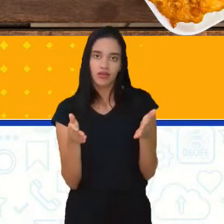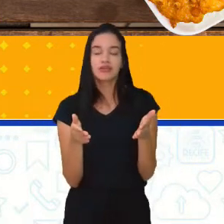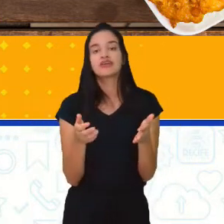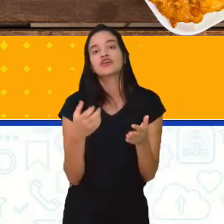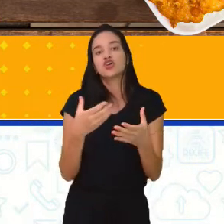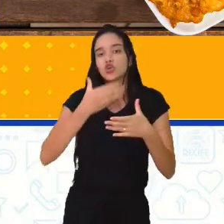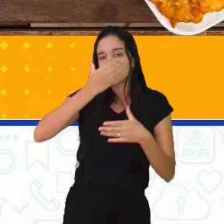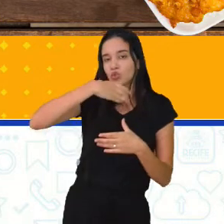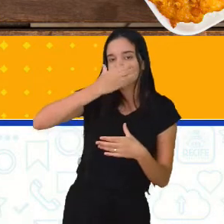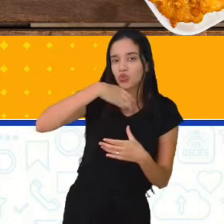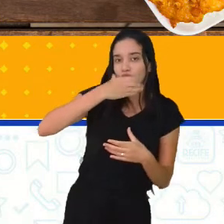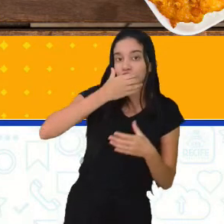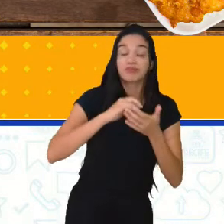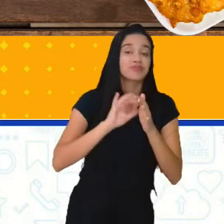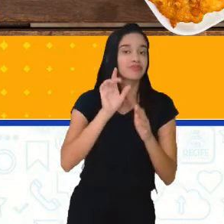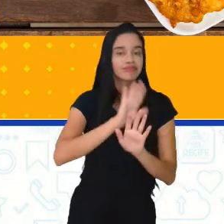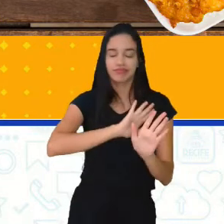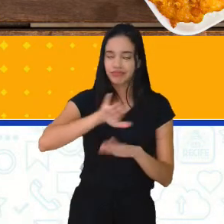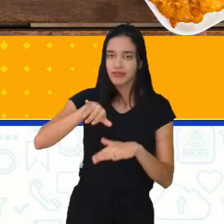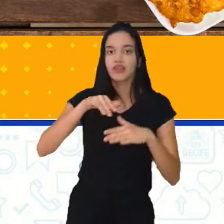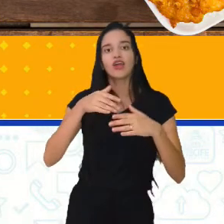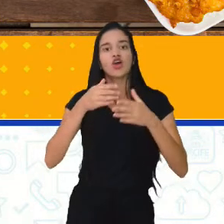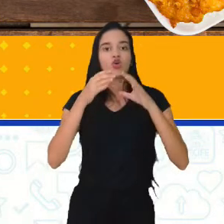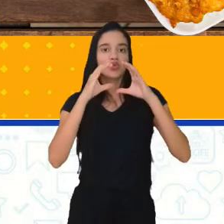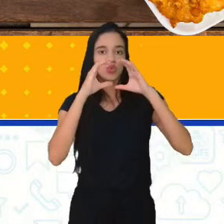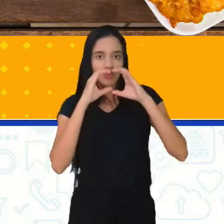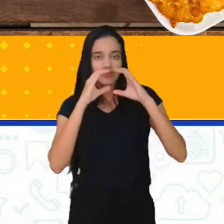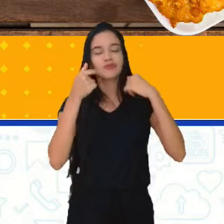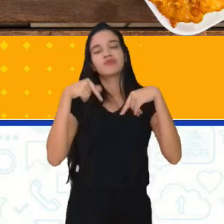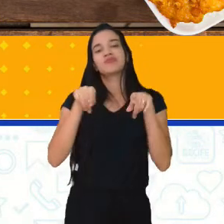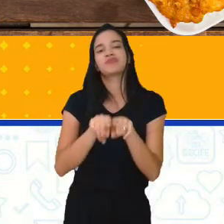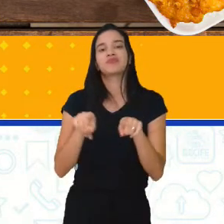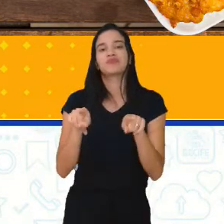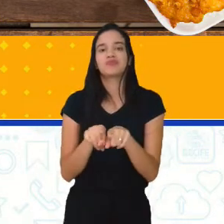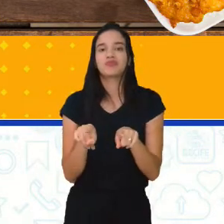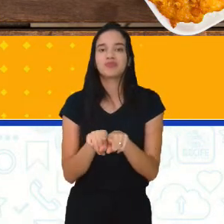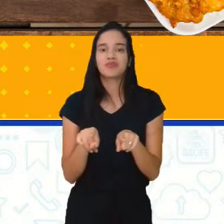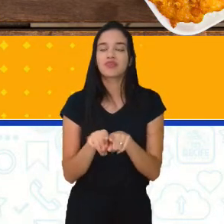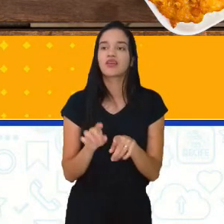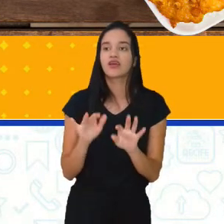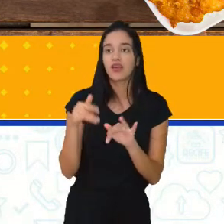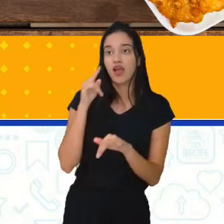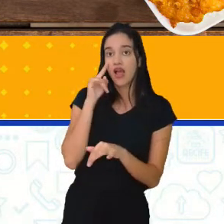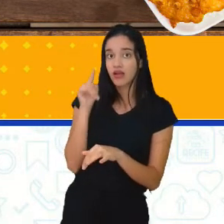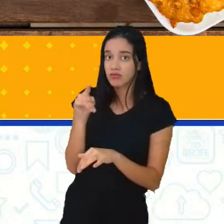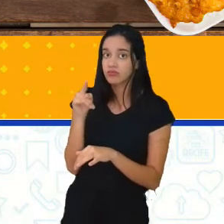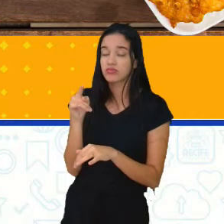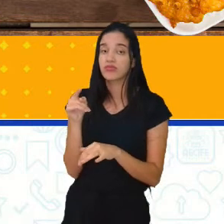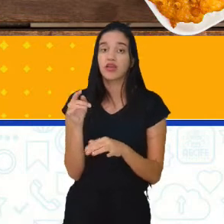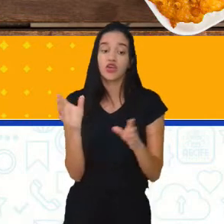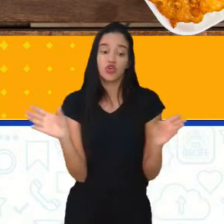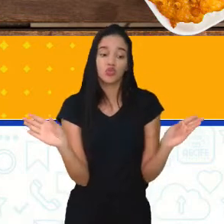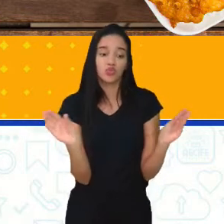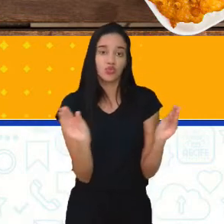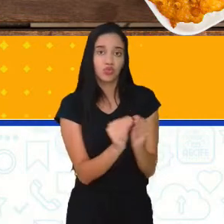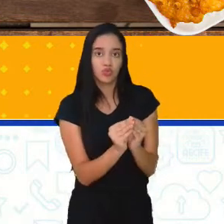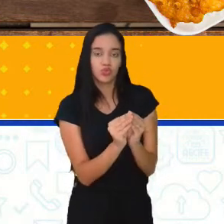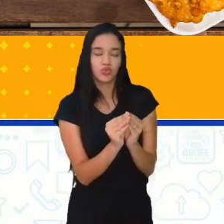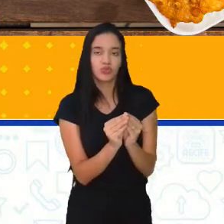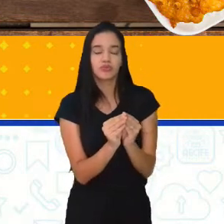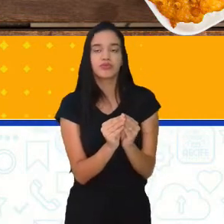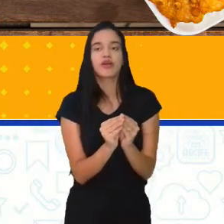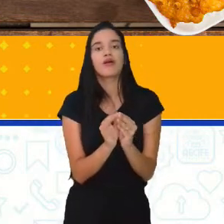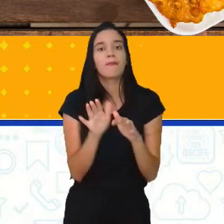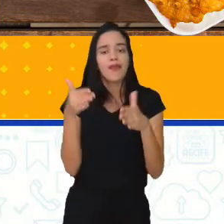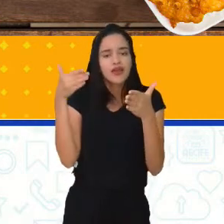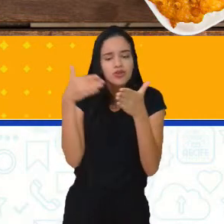ele tiver abertura, como tinha naquele nosso, perdeu calor. Então, não fez o que o isolante térmico deveria fazer, que